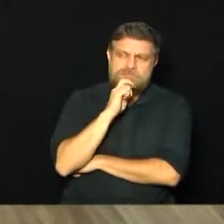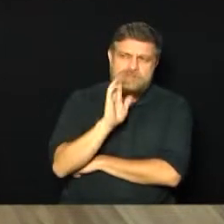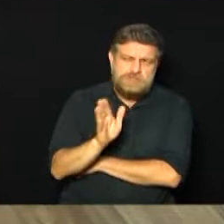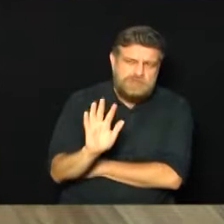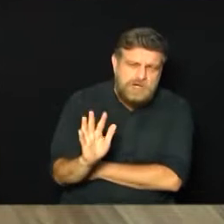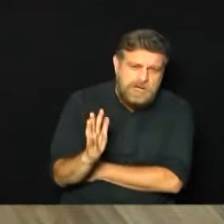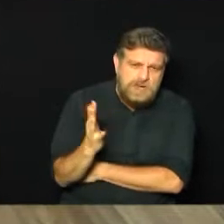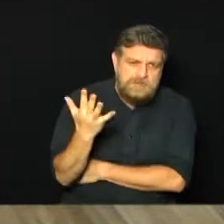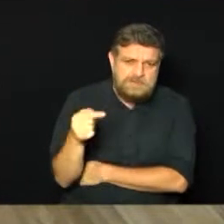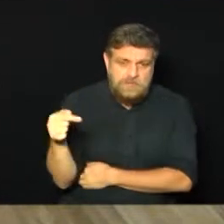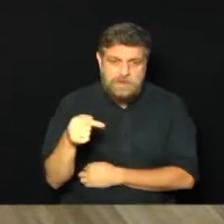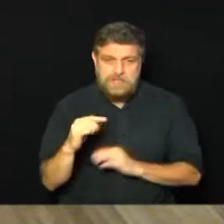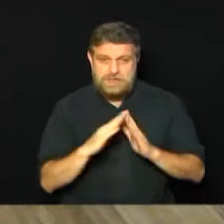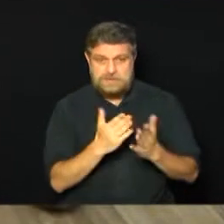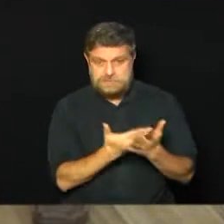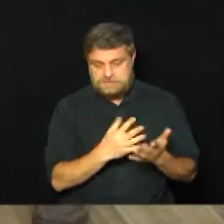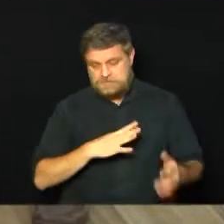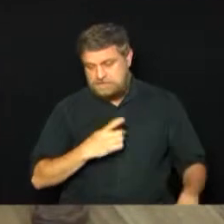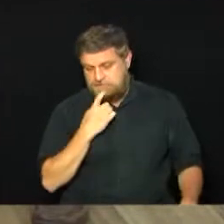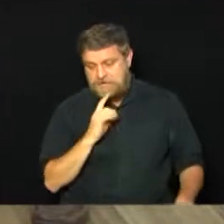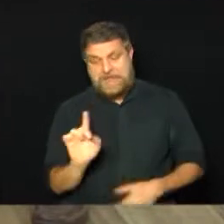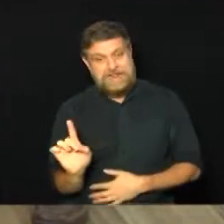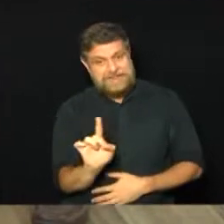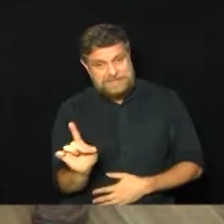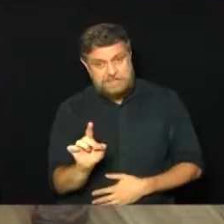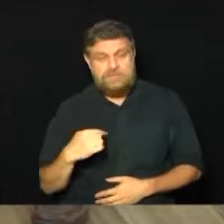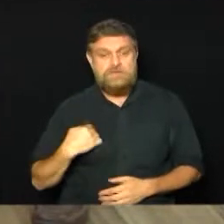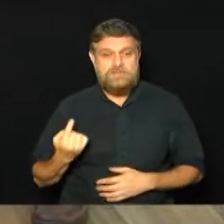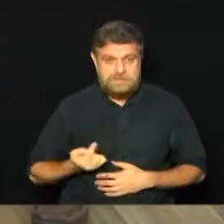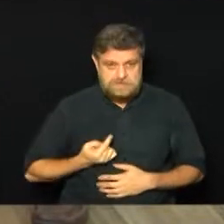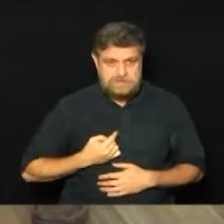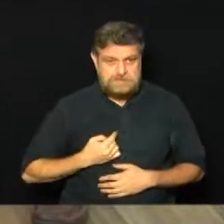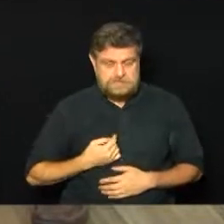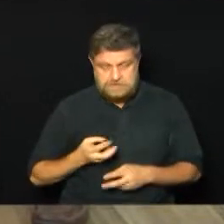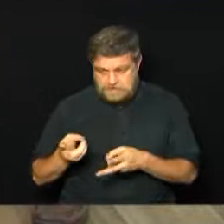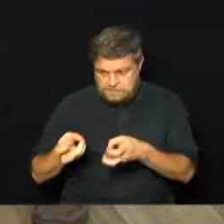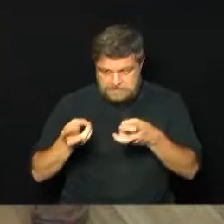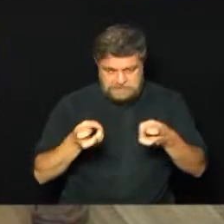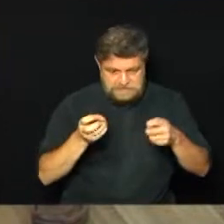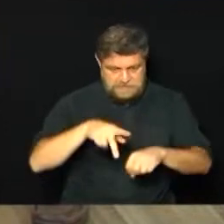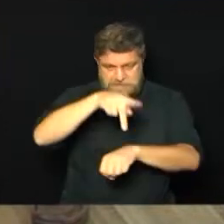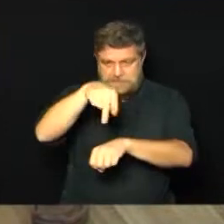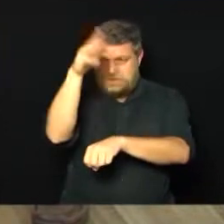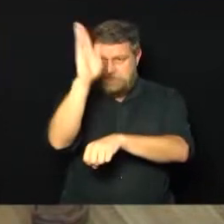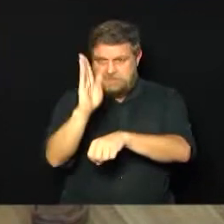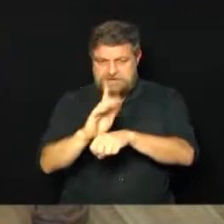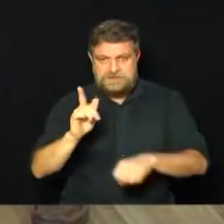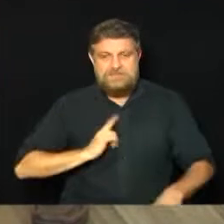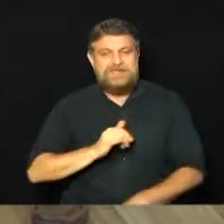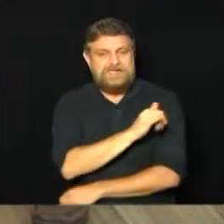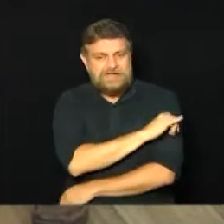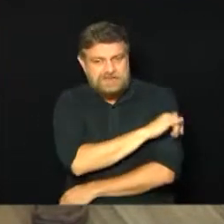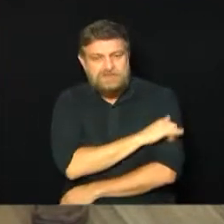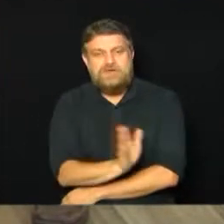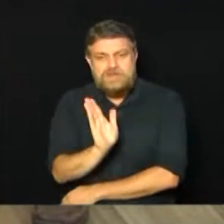aconteceu recentemente aqui na cidade de Campinas? Não, mas é comum a gente acompanhar em muitas regiões do nosso país, tem realengo no Rio de Janeiro,